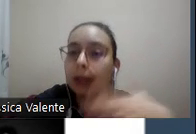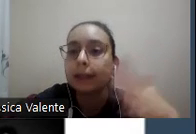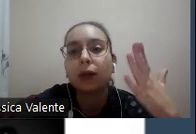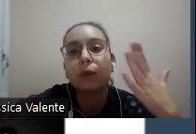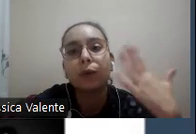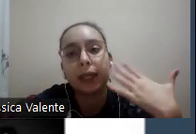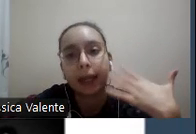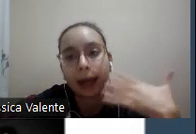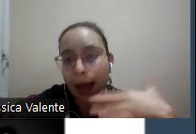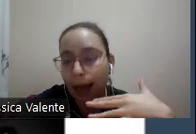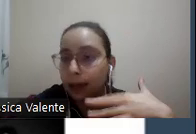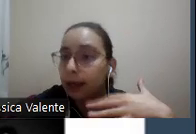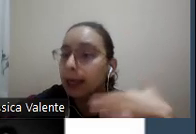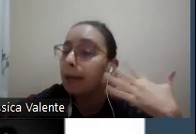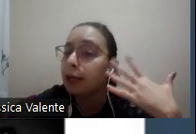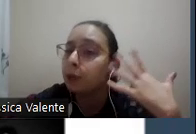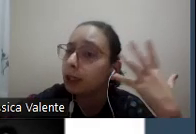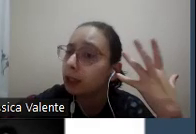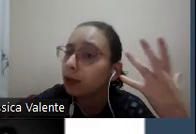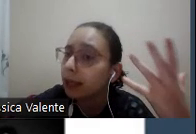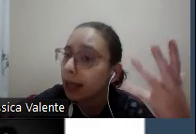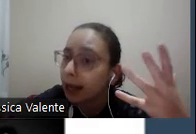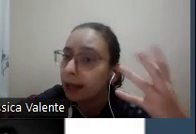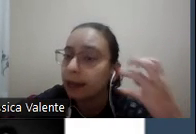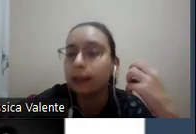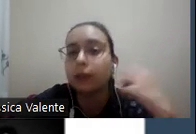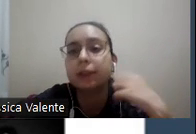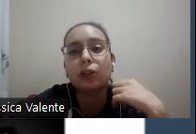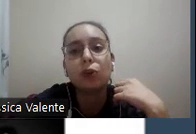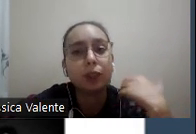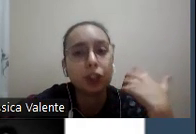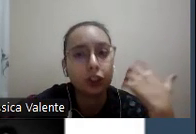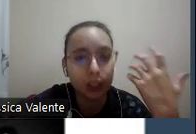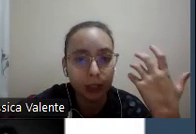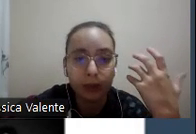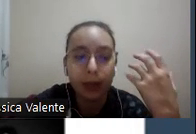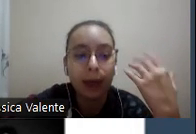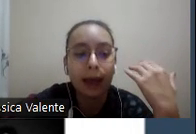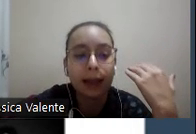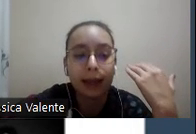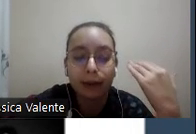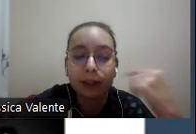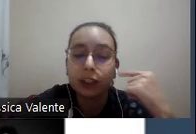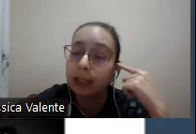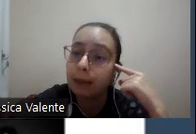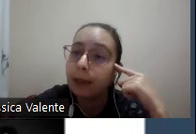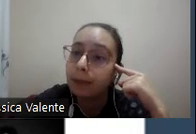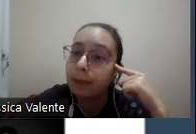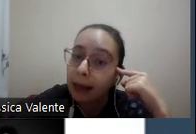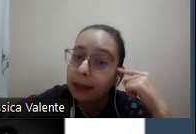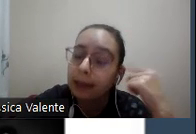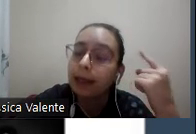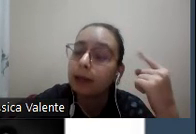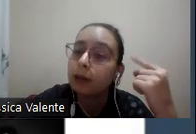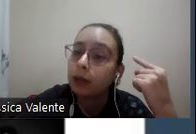som, se comunicar, e mesmo que não queira e não seja o objetivo, é legal a gente sempre